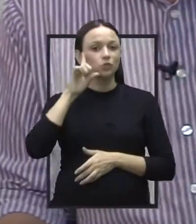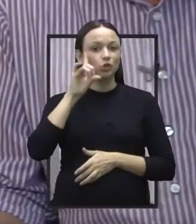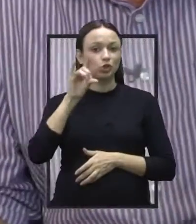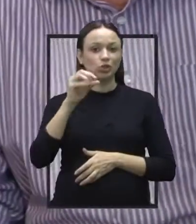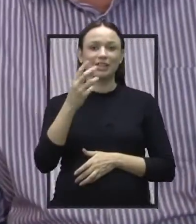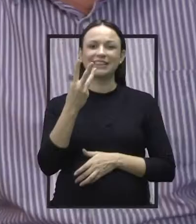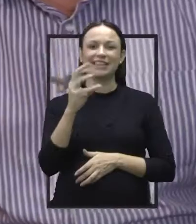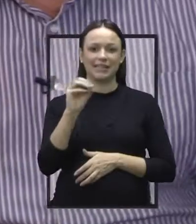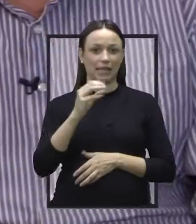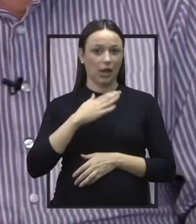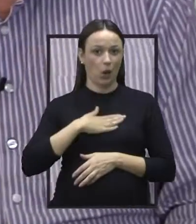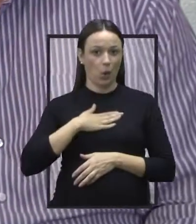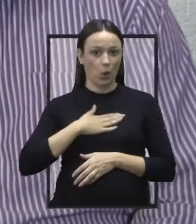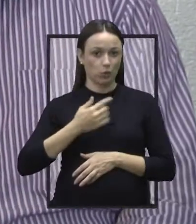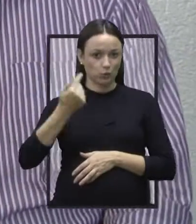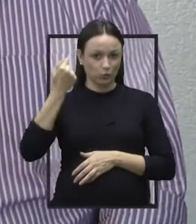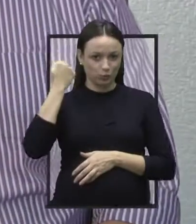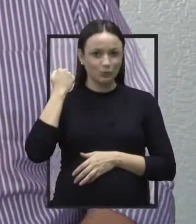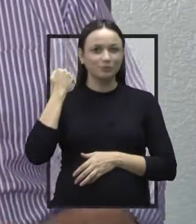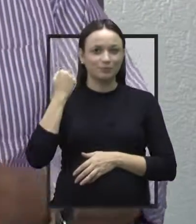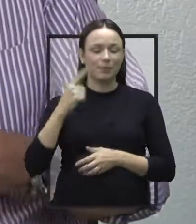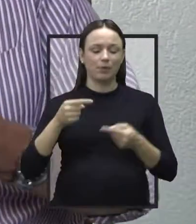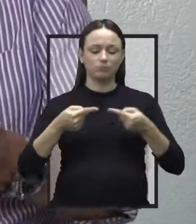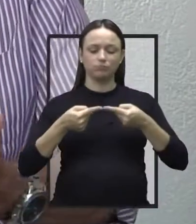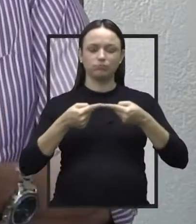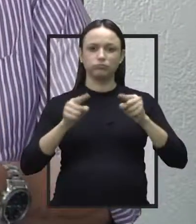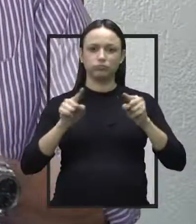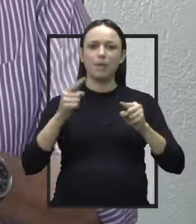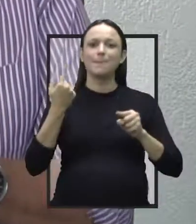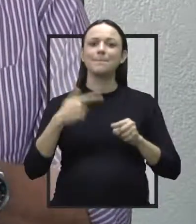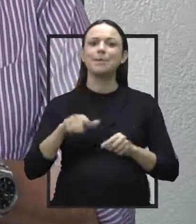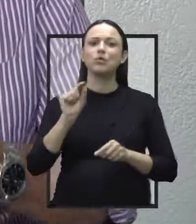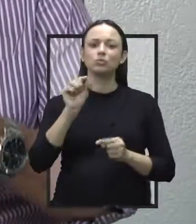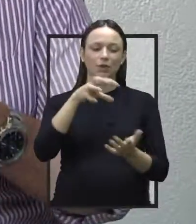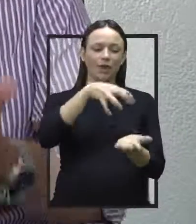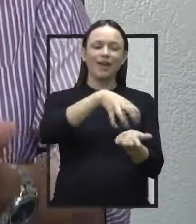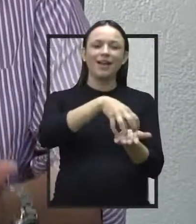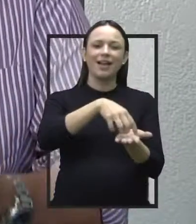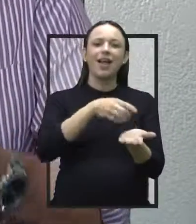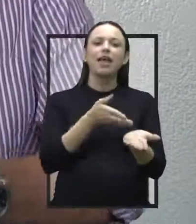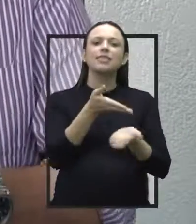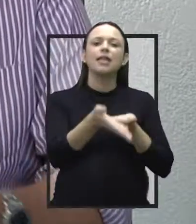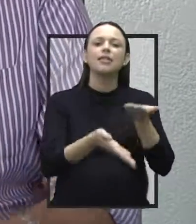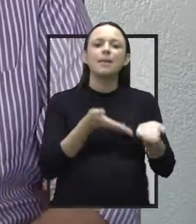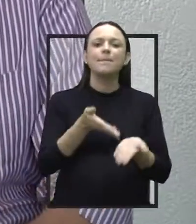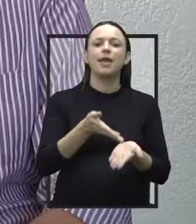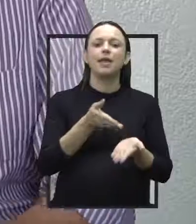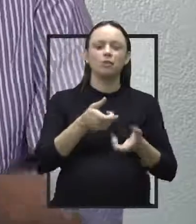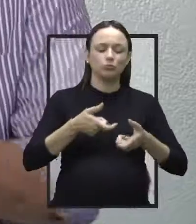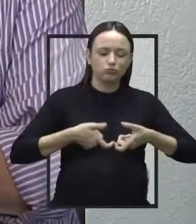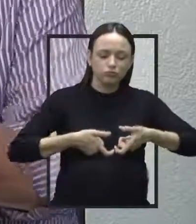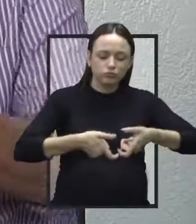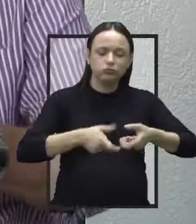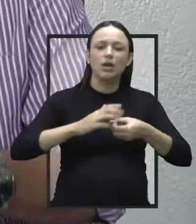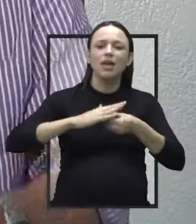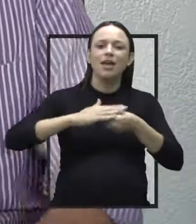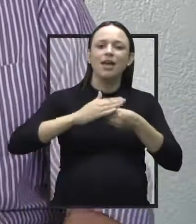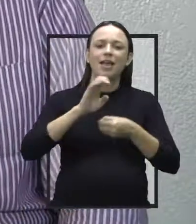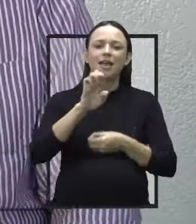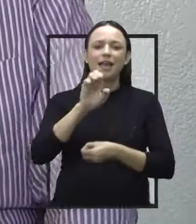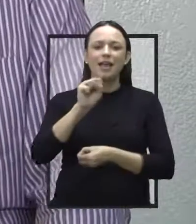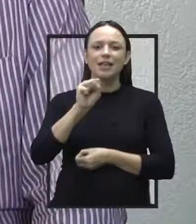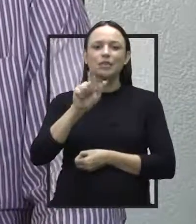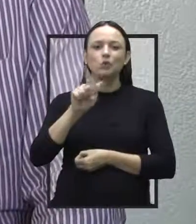30 agora de agosto, na inauguração de mais uma etapa da estação de tratamento de esgoto em nosso município, como você já